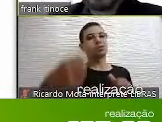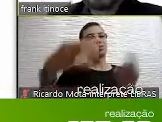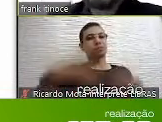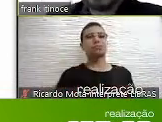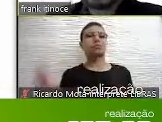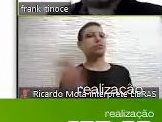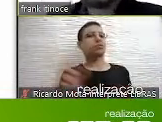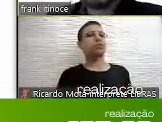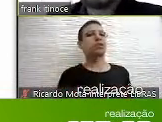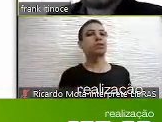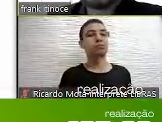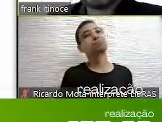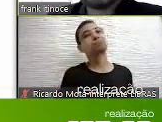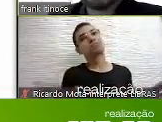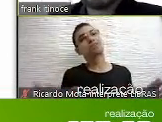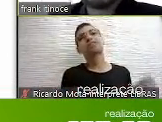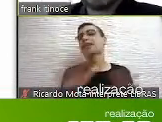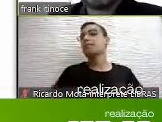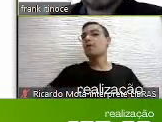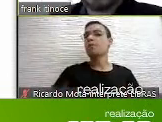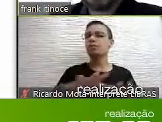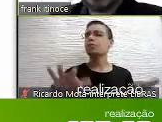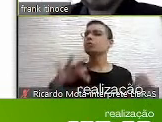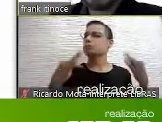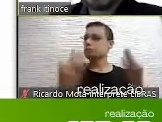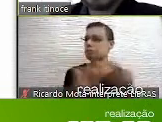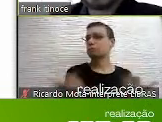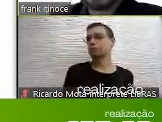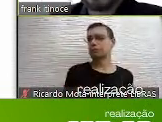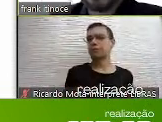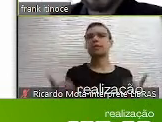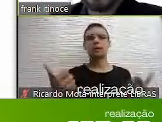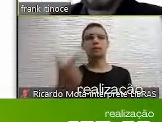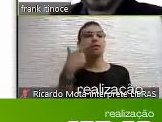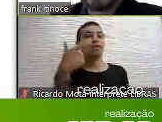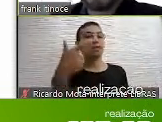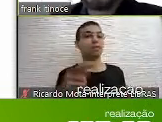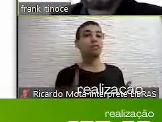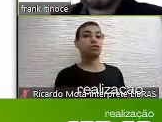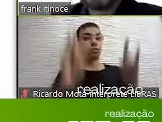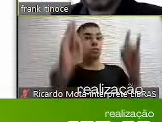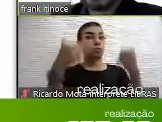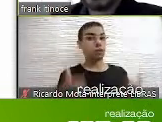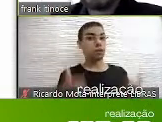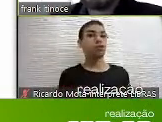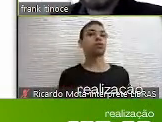Lógico, né? Mas, enfim, é bom para você saber se seu prédio está seguro ou não.